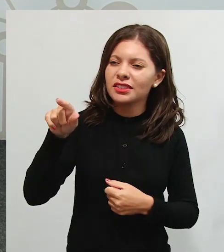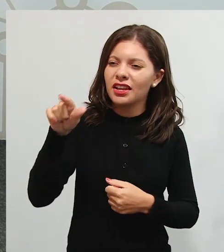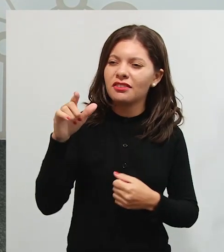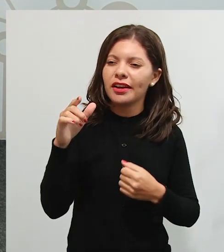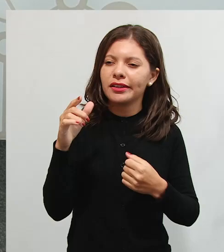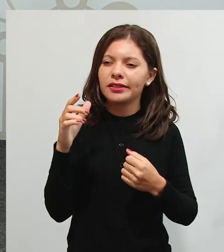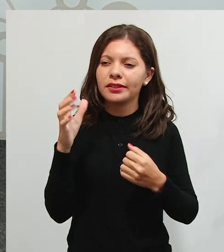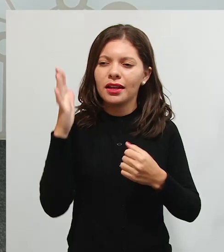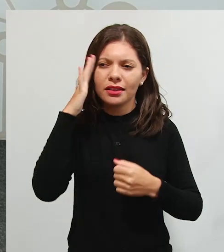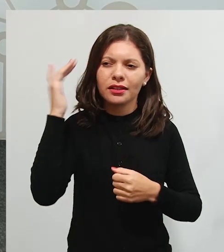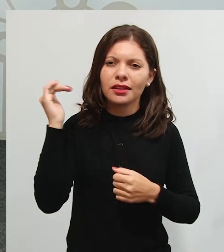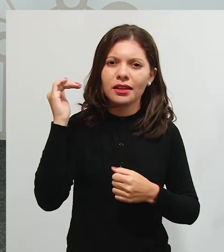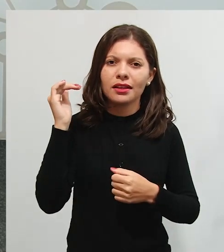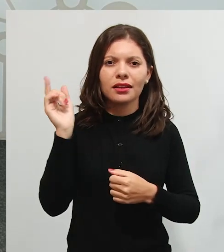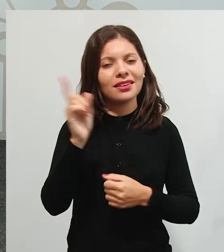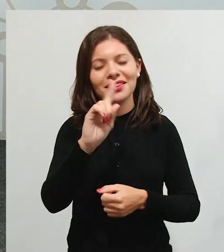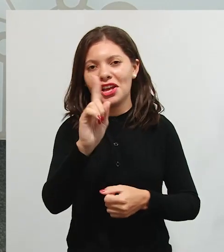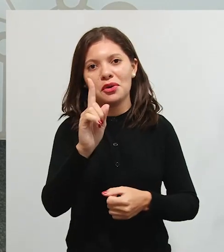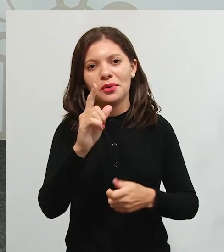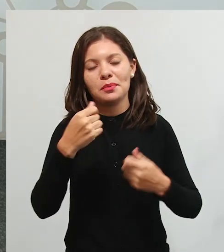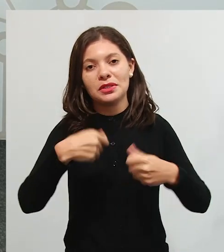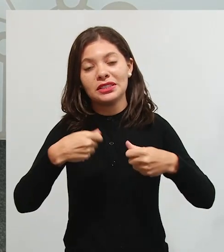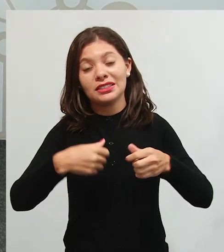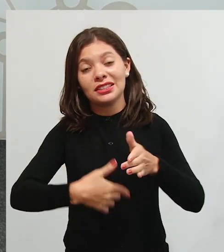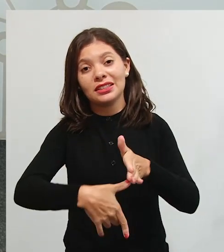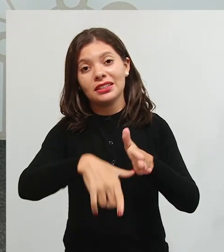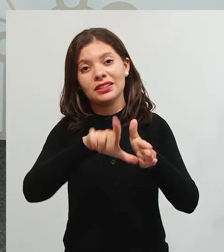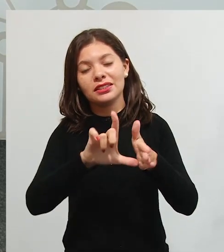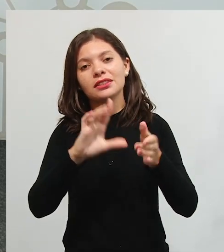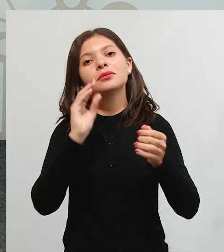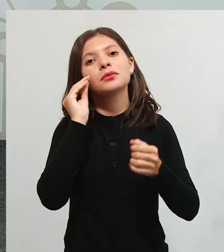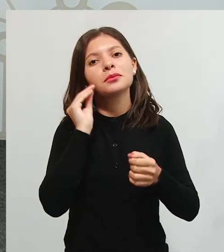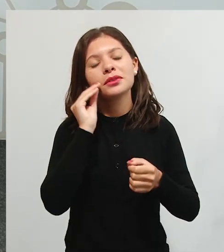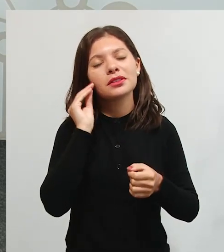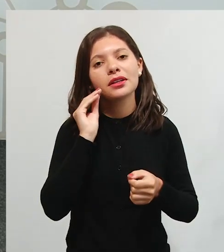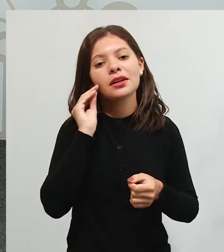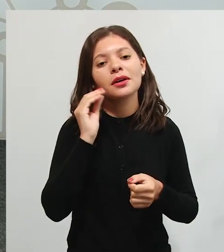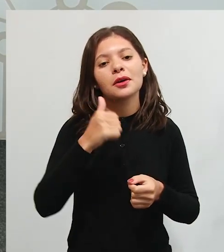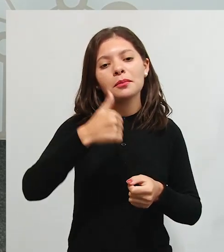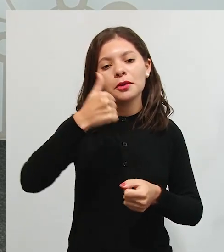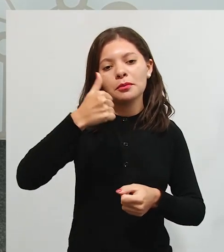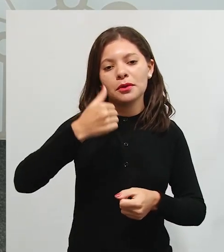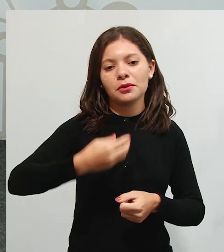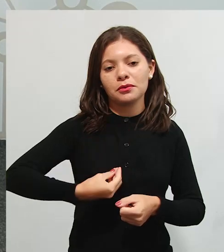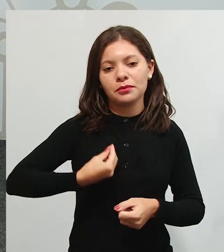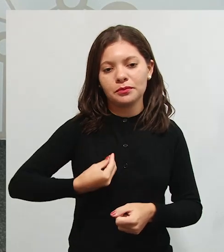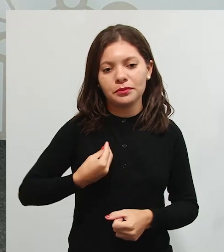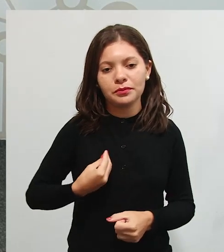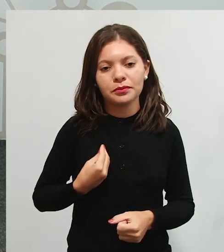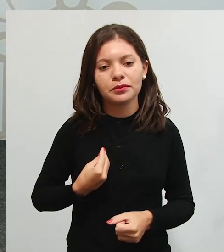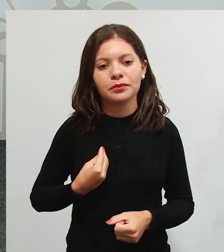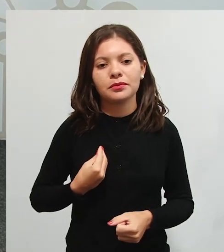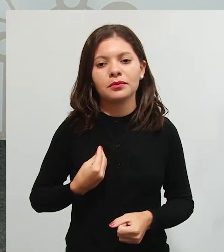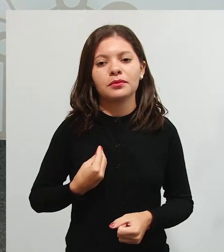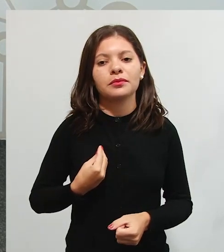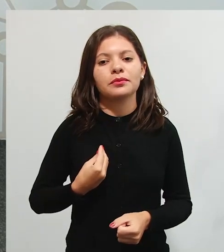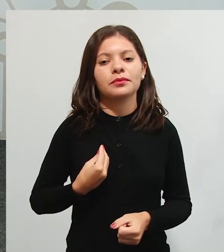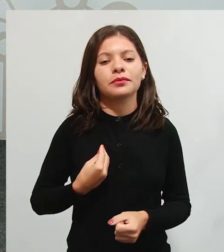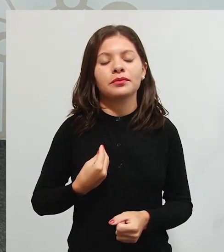ela vai compreender. Não necessariamente, ela precisa experimentar, precisa ter primeiro uma vivência